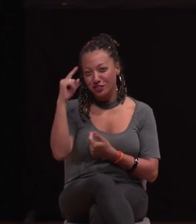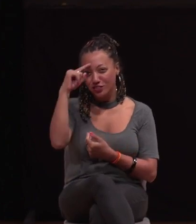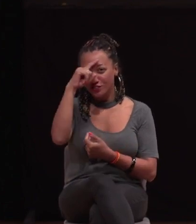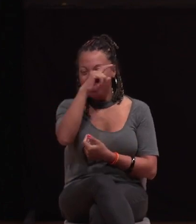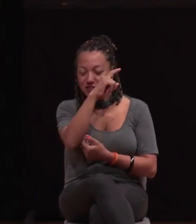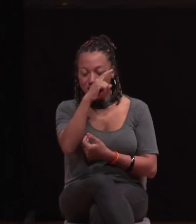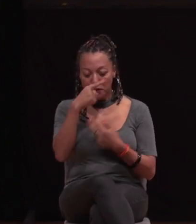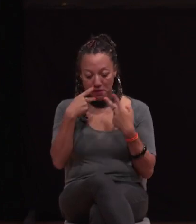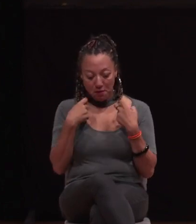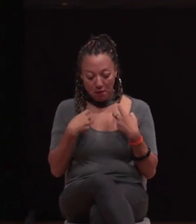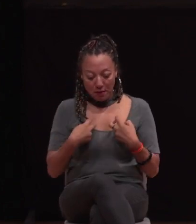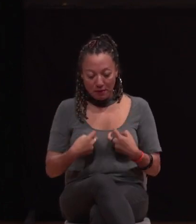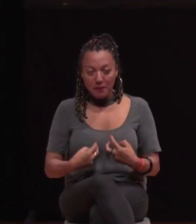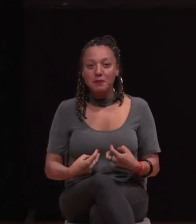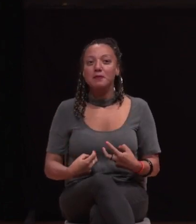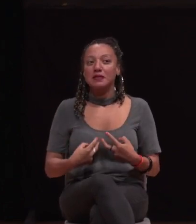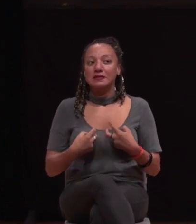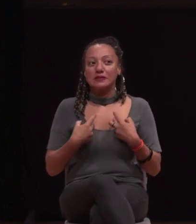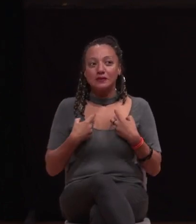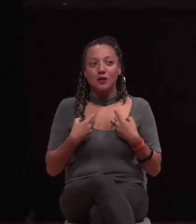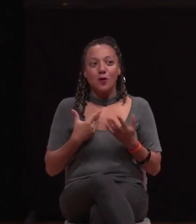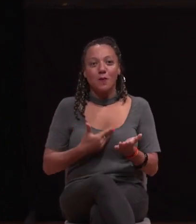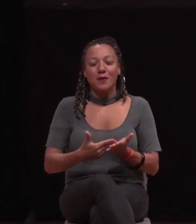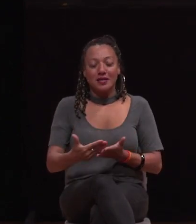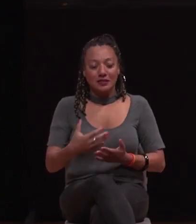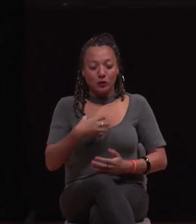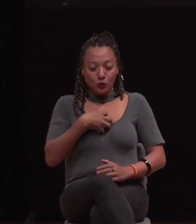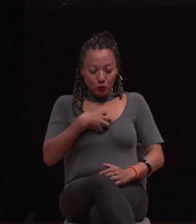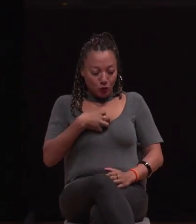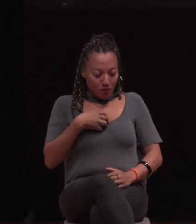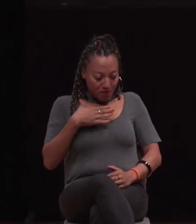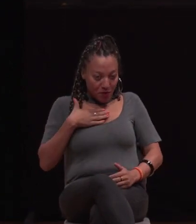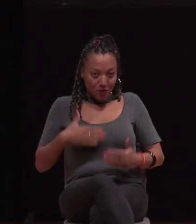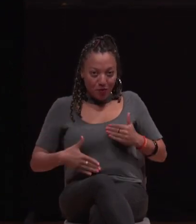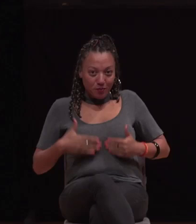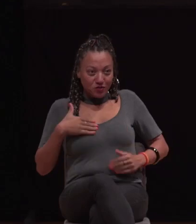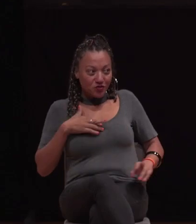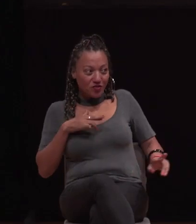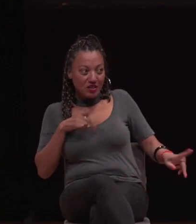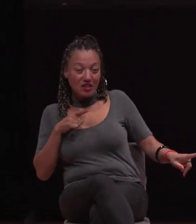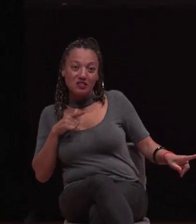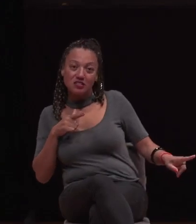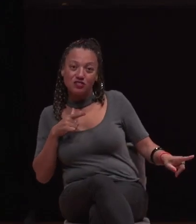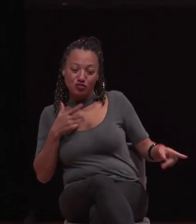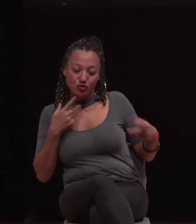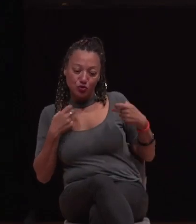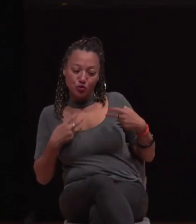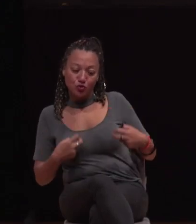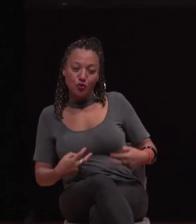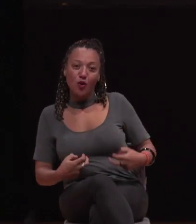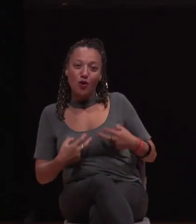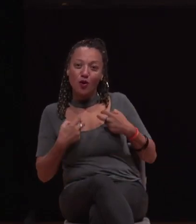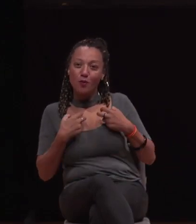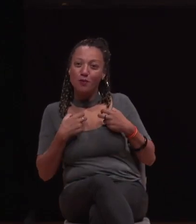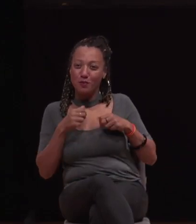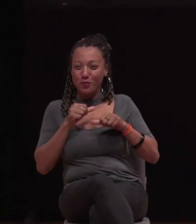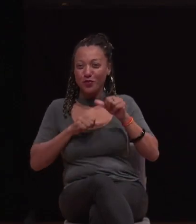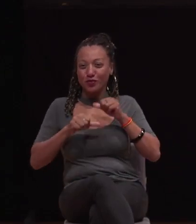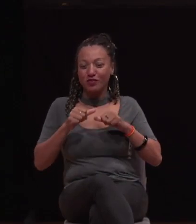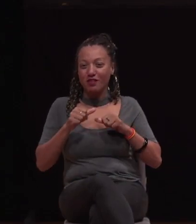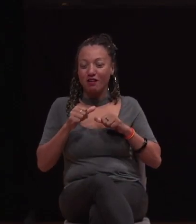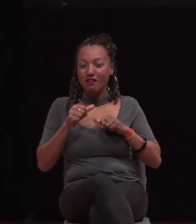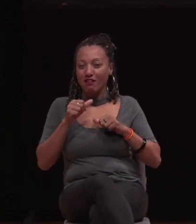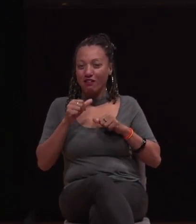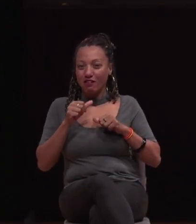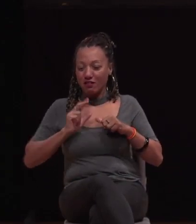se descobrir esse corpo desobediente, e quando se começa até a alterar os pronomes, como você diz,